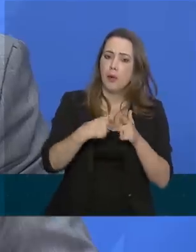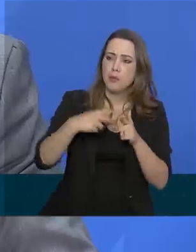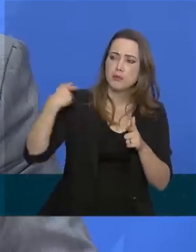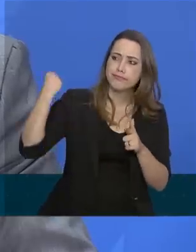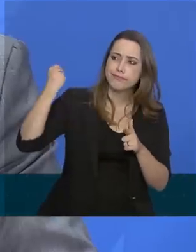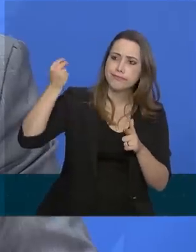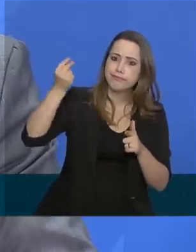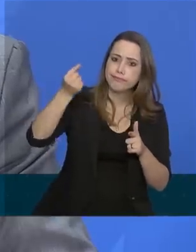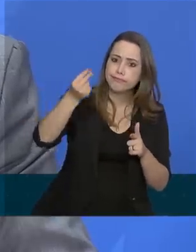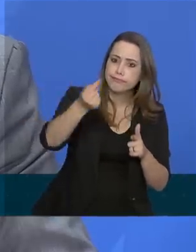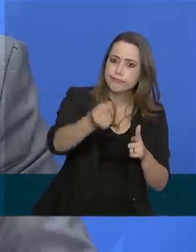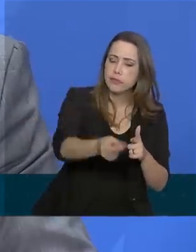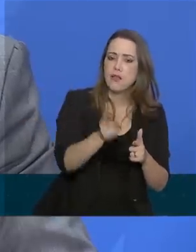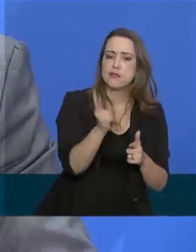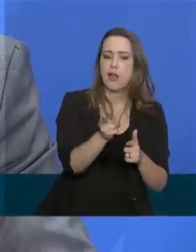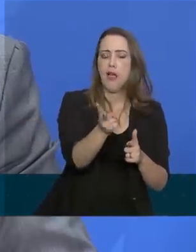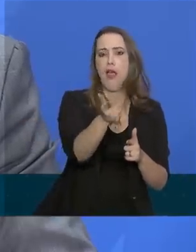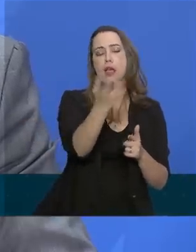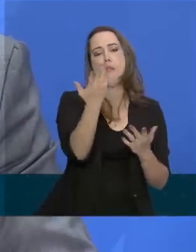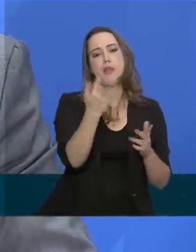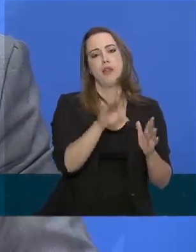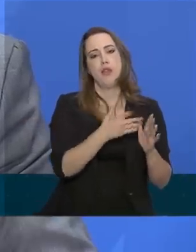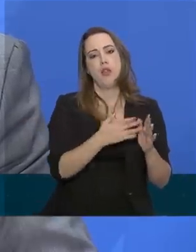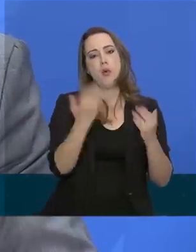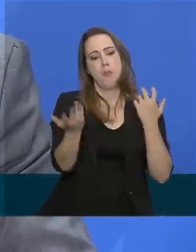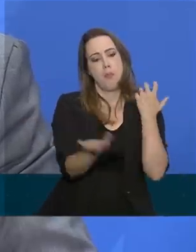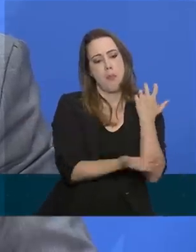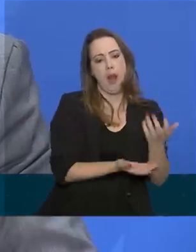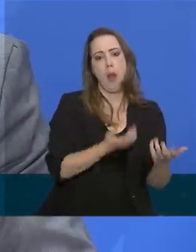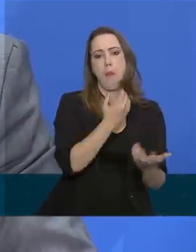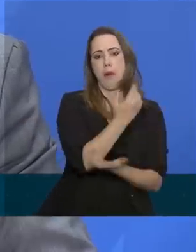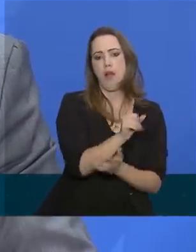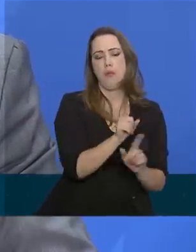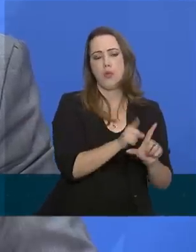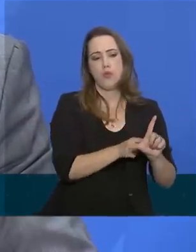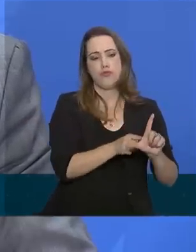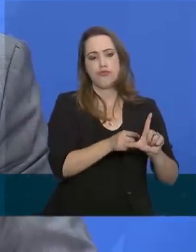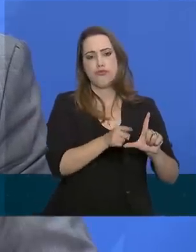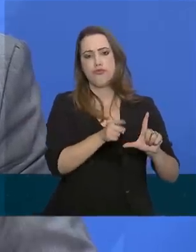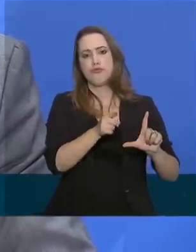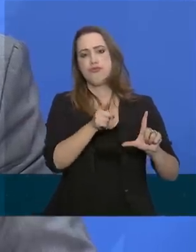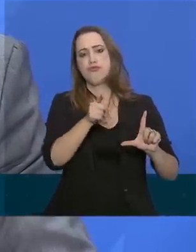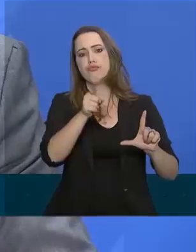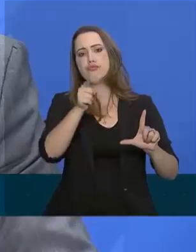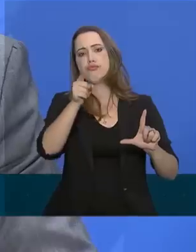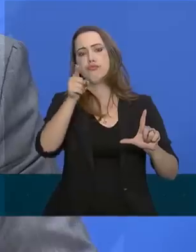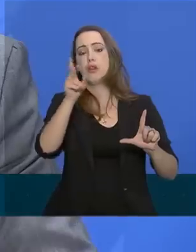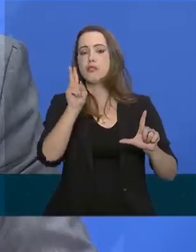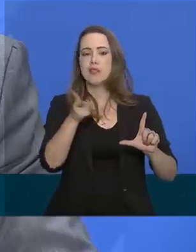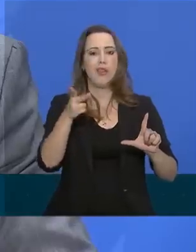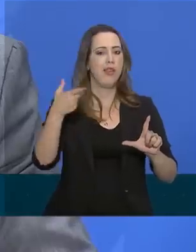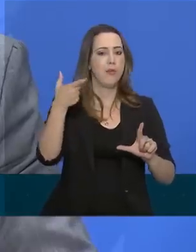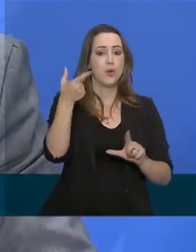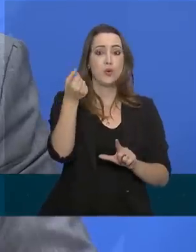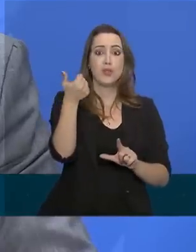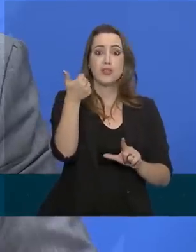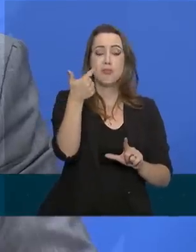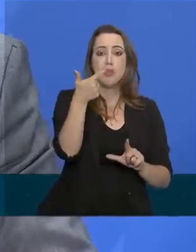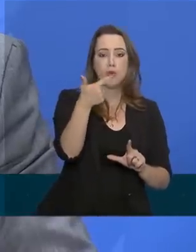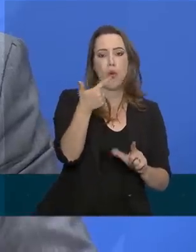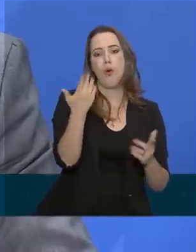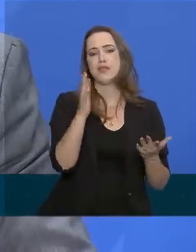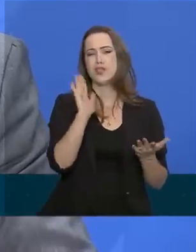sabem que o desmatamento vem aumentando desde 2012 o que mostra que essa política focada em comando e controle não é suficiente nem